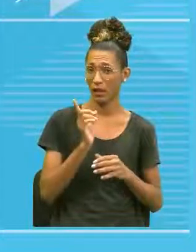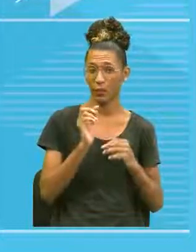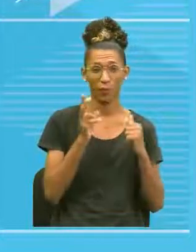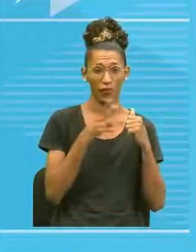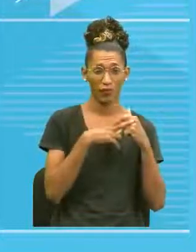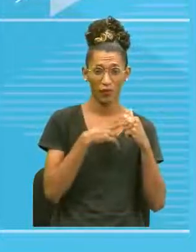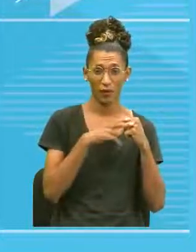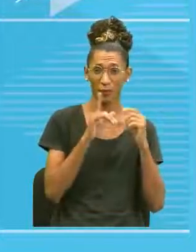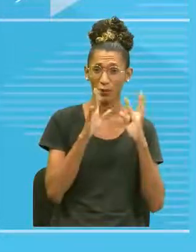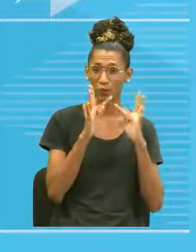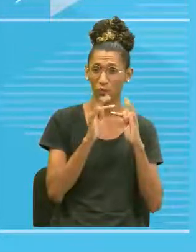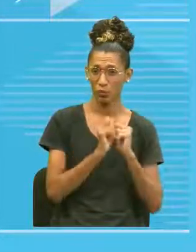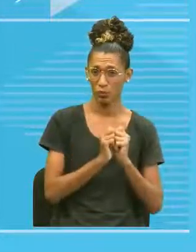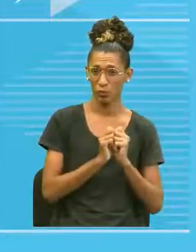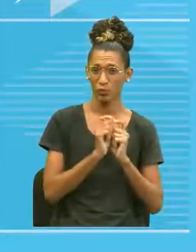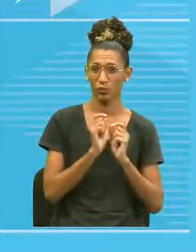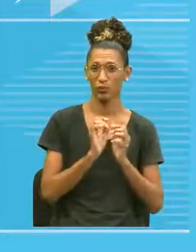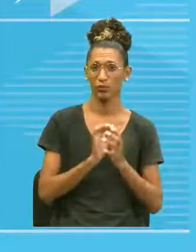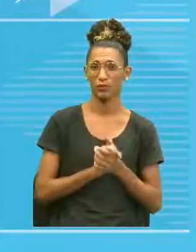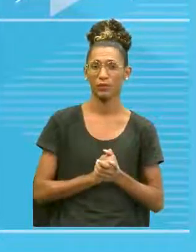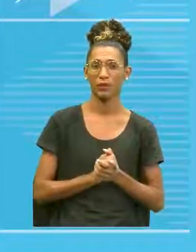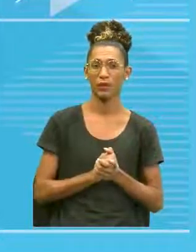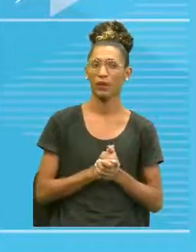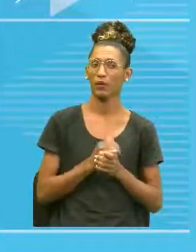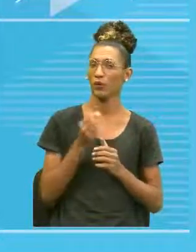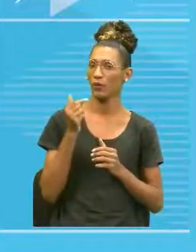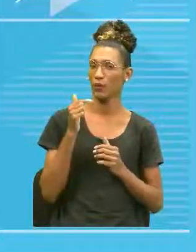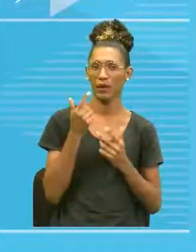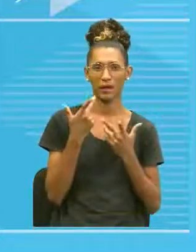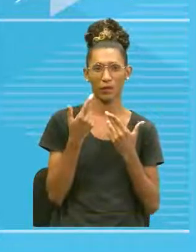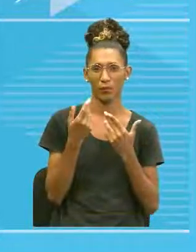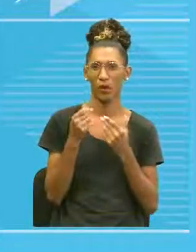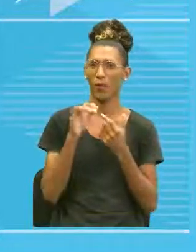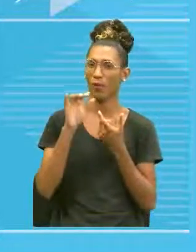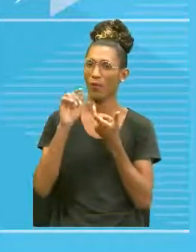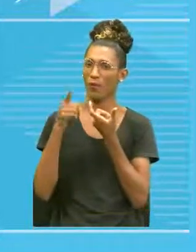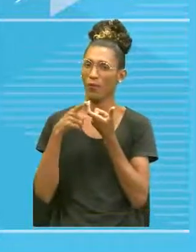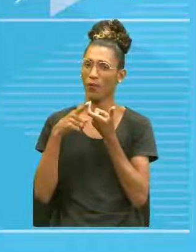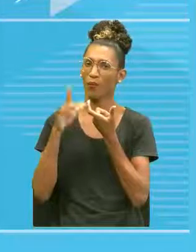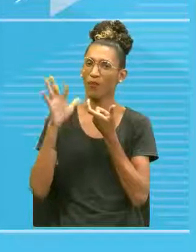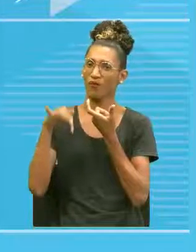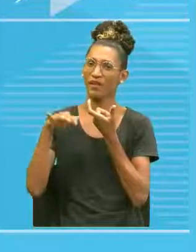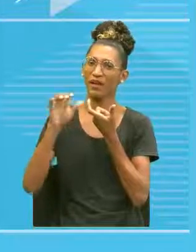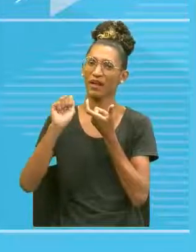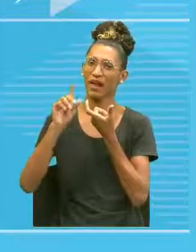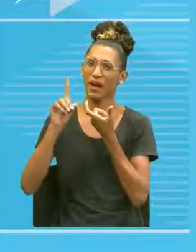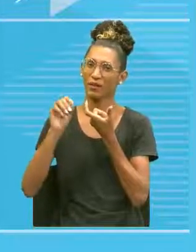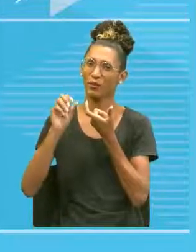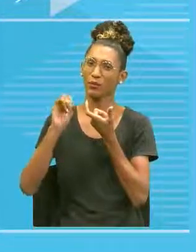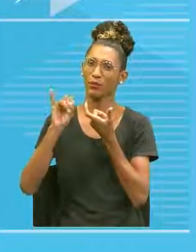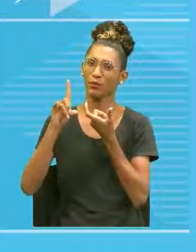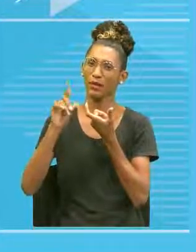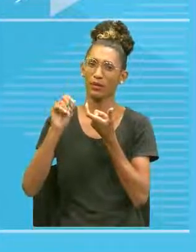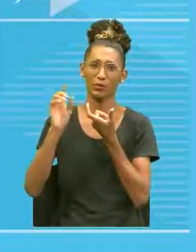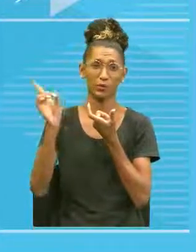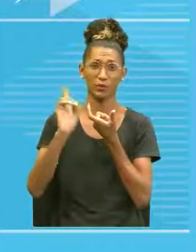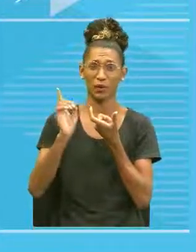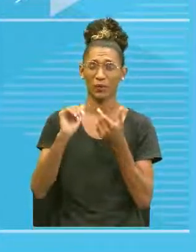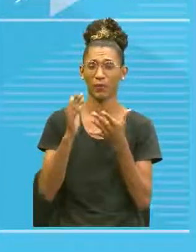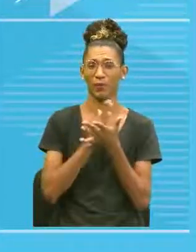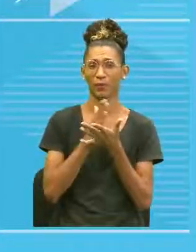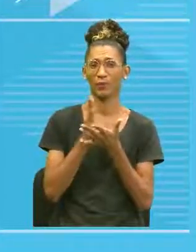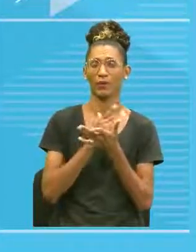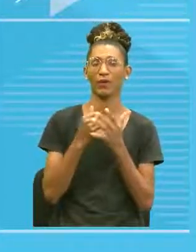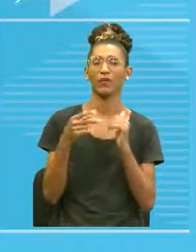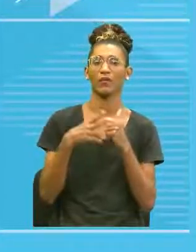segue e essa terminação água e ido alguns verbos tem